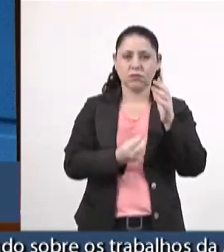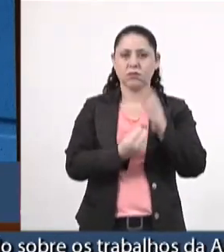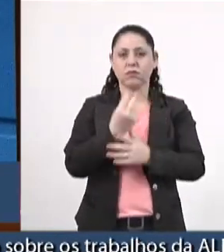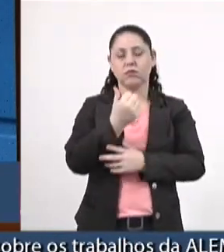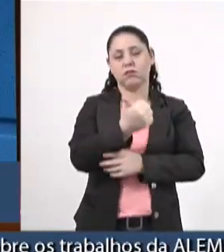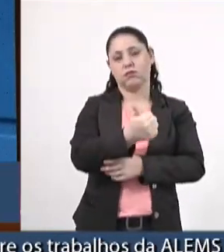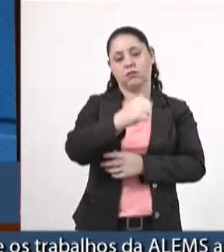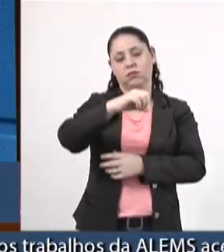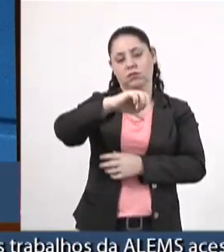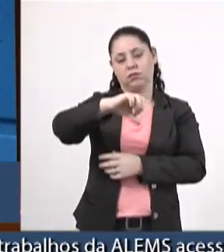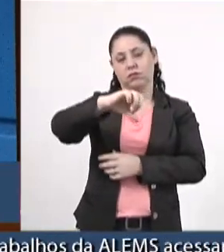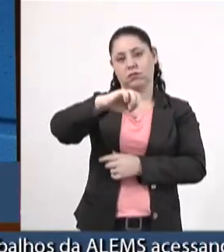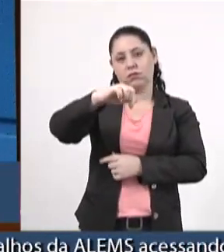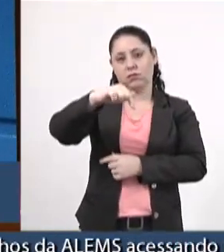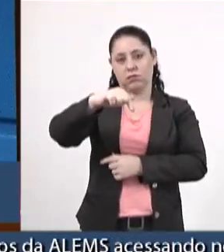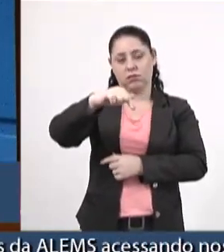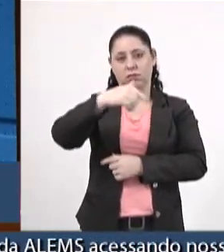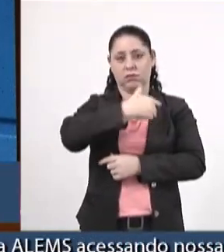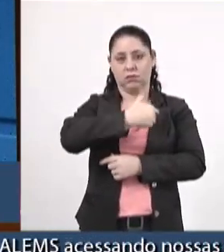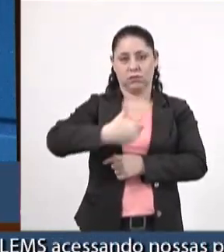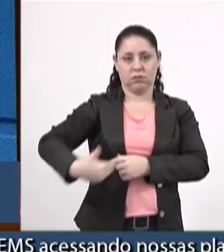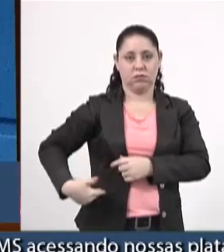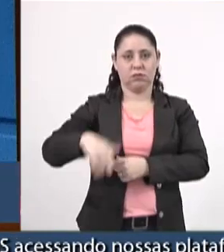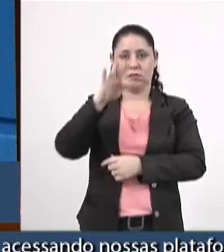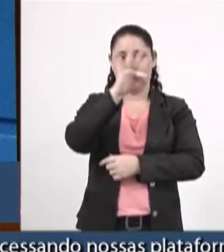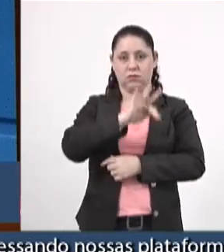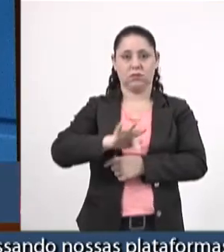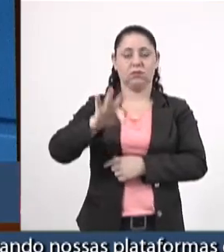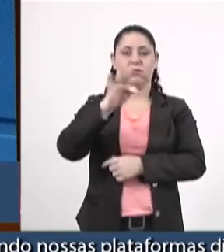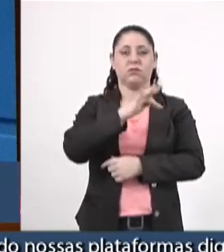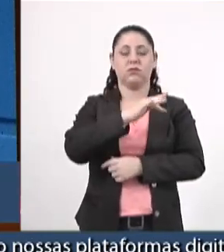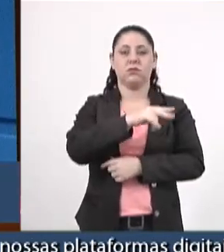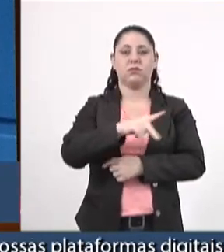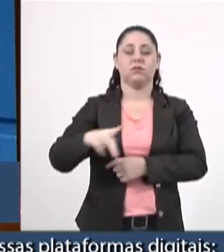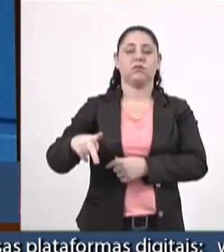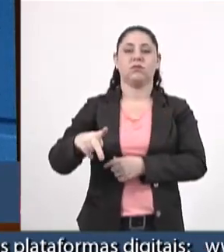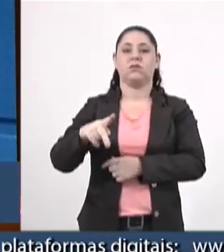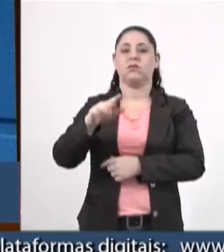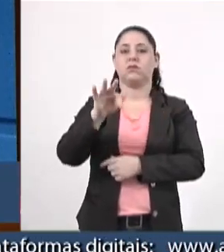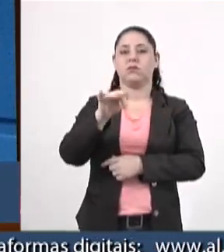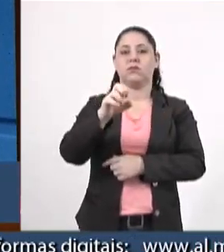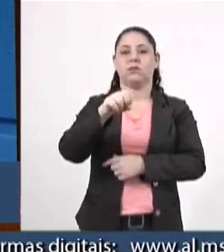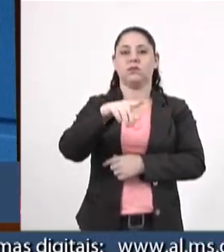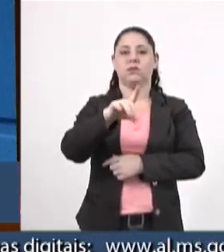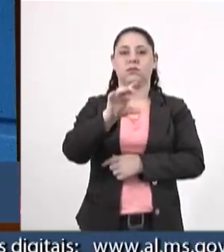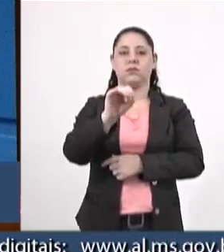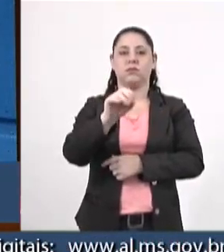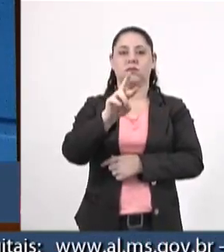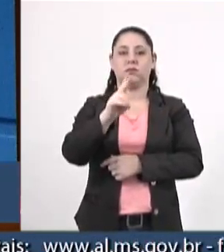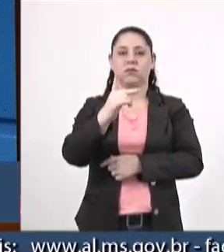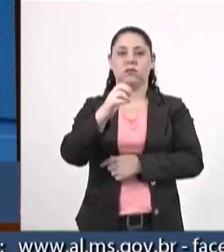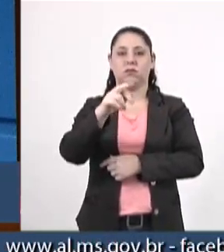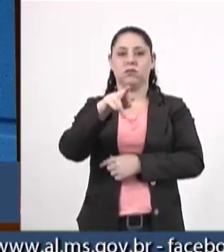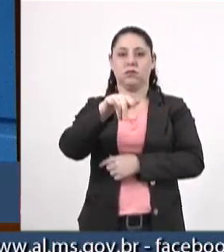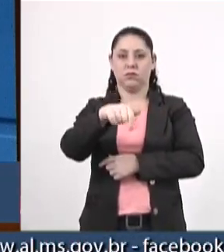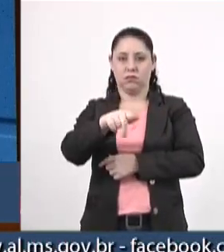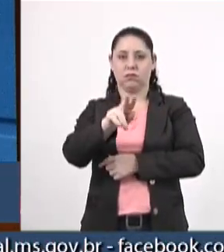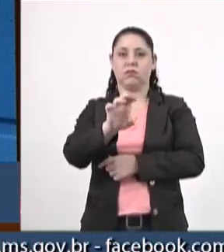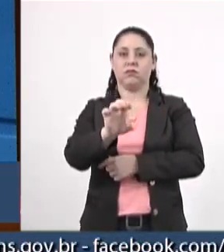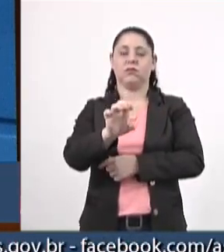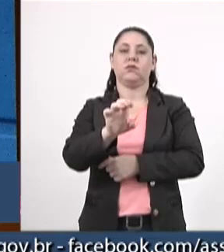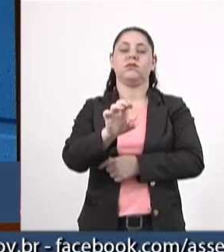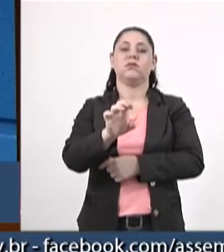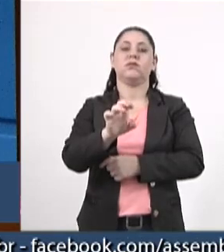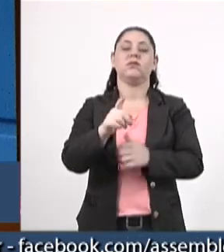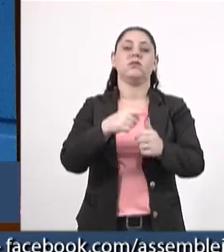em 1997, então, o governo federal, o presidente era o Fernando Henrique Cardoso. E a primeira agência reguladora